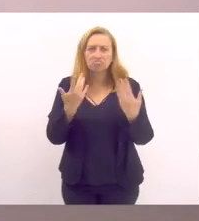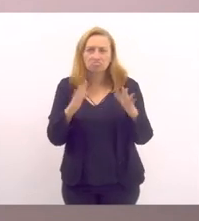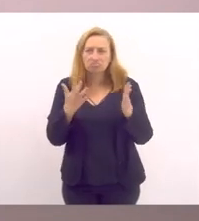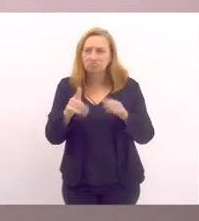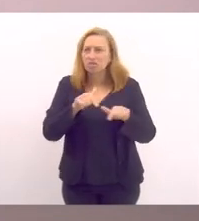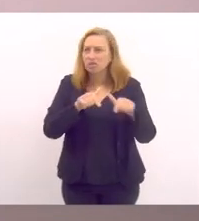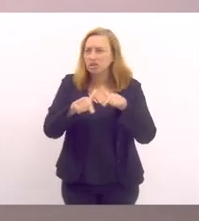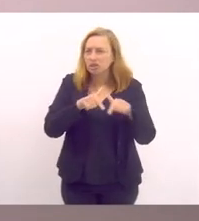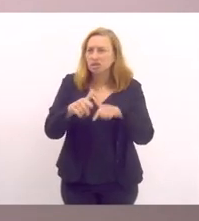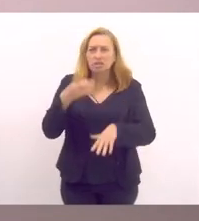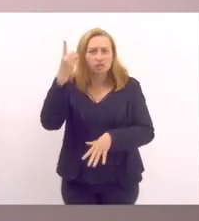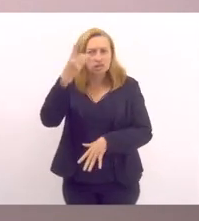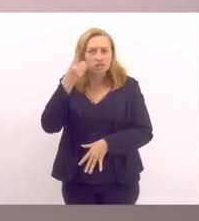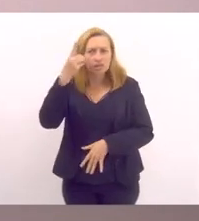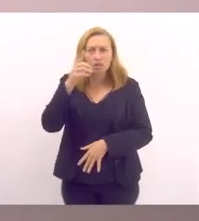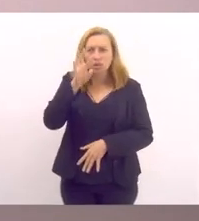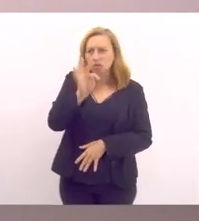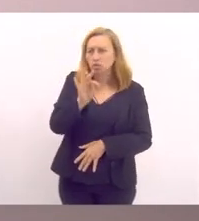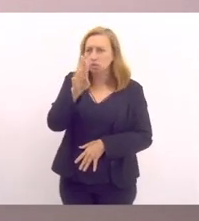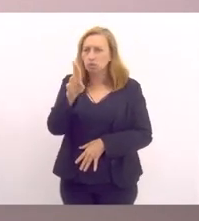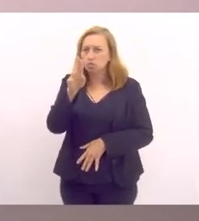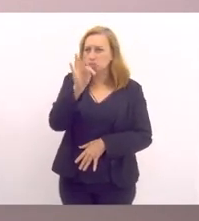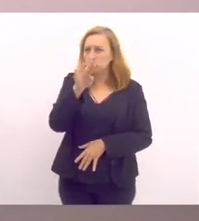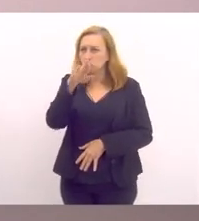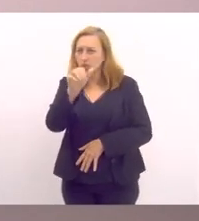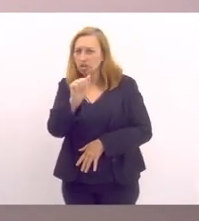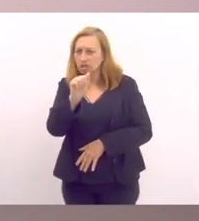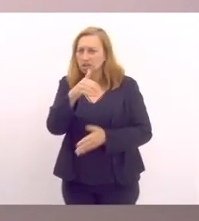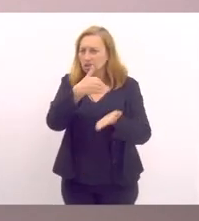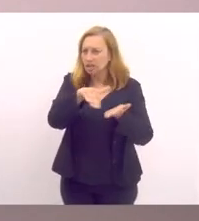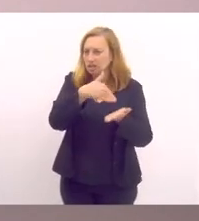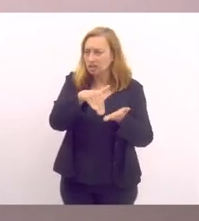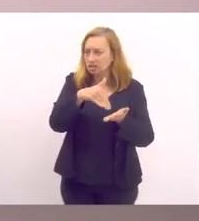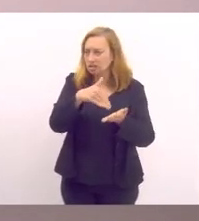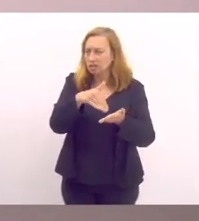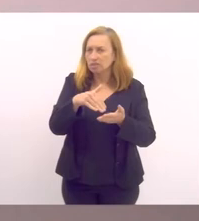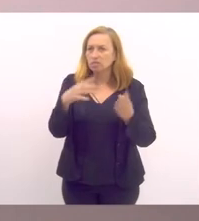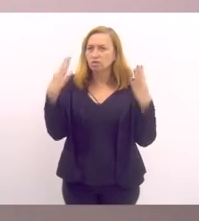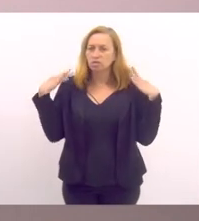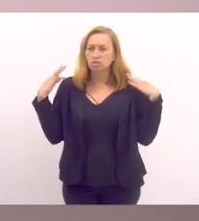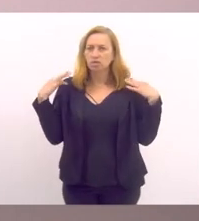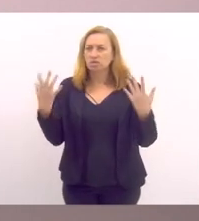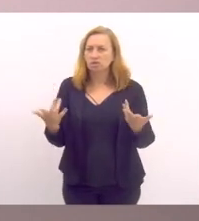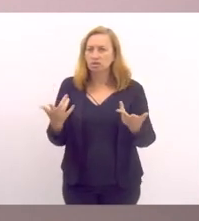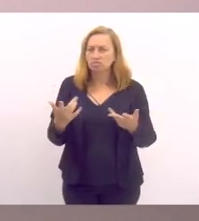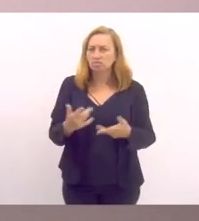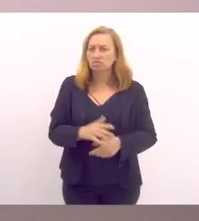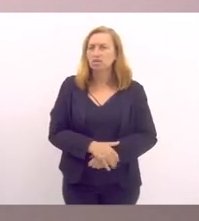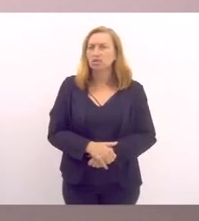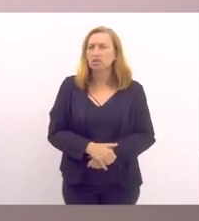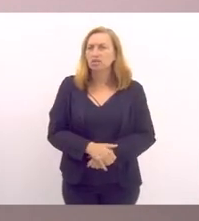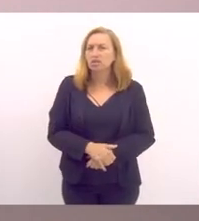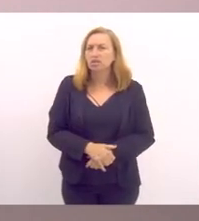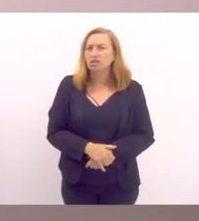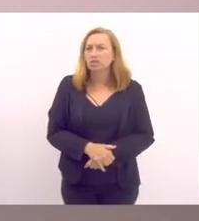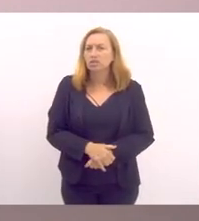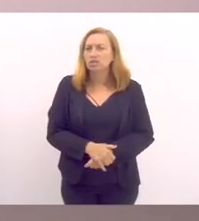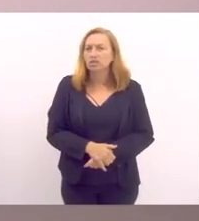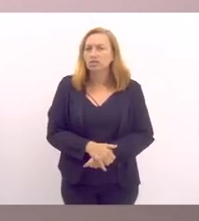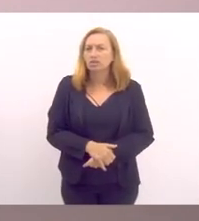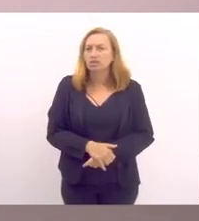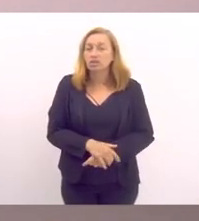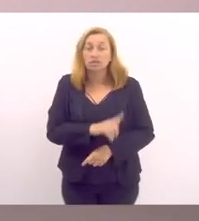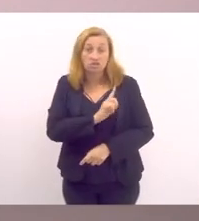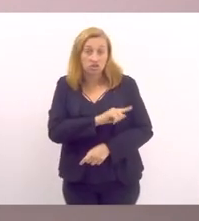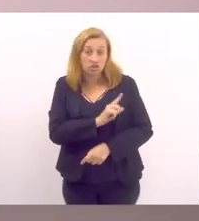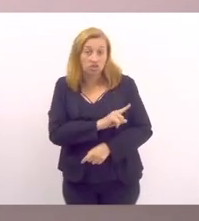trabalho do deputado Gustavo Tuca à frente da Secretaria de Estado de Turismo. O homem que não era do ramo, não era do trade e tal, e ainda a gente ainda está na gestão